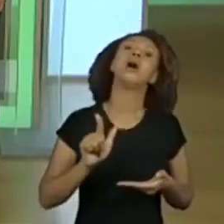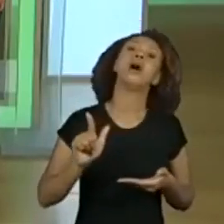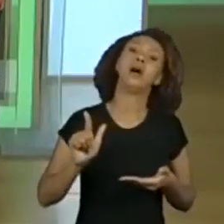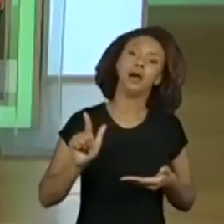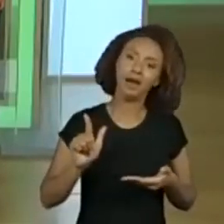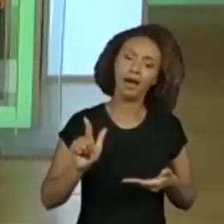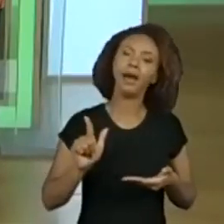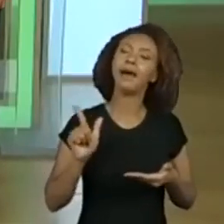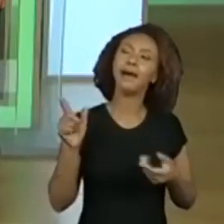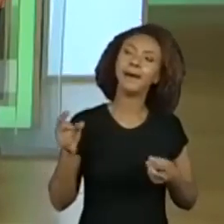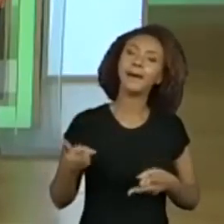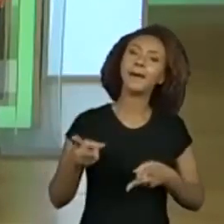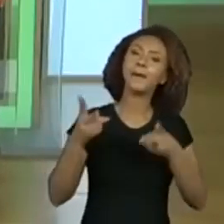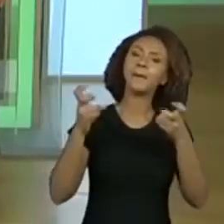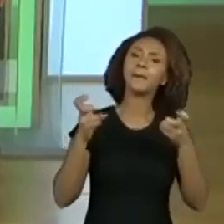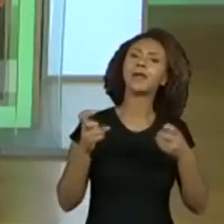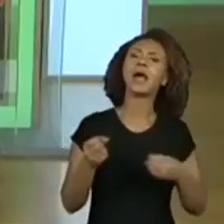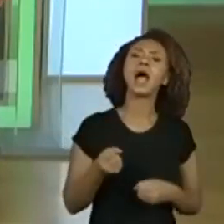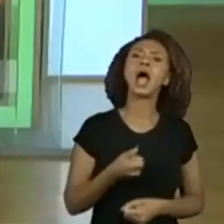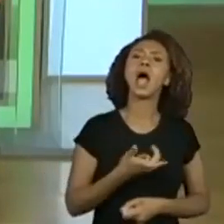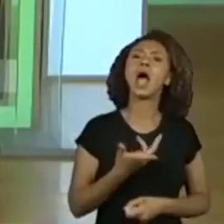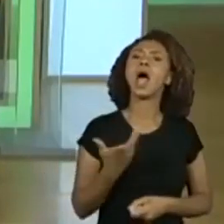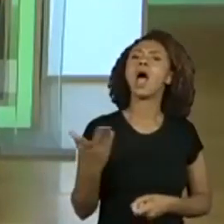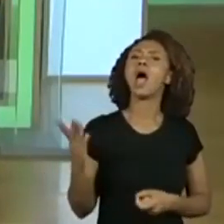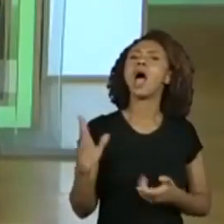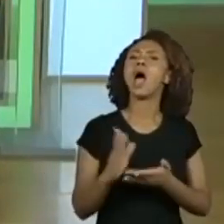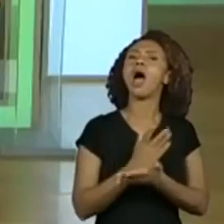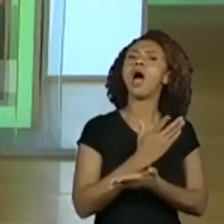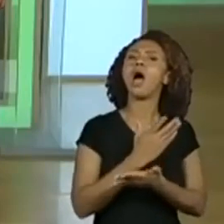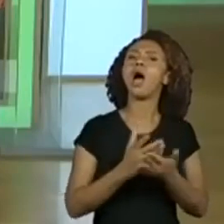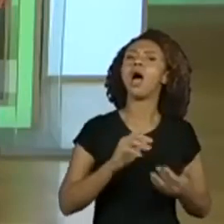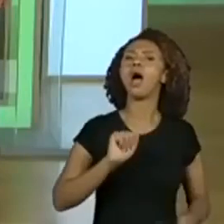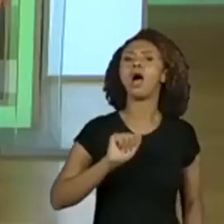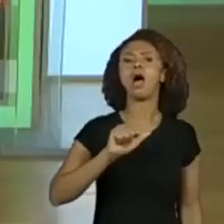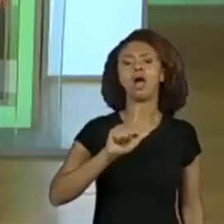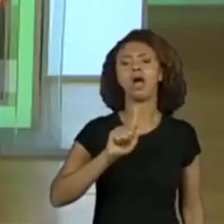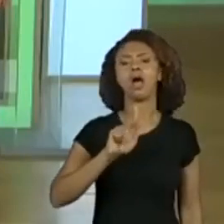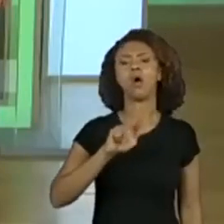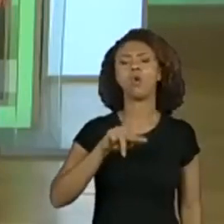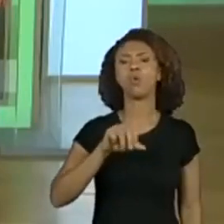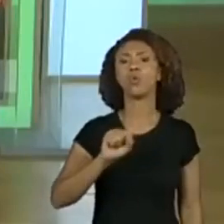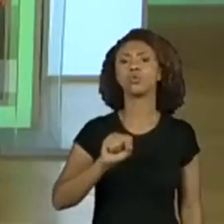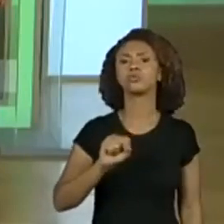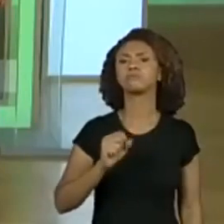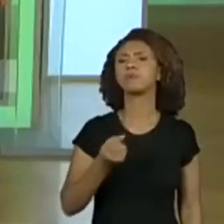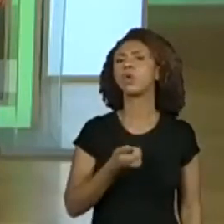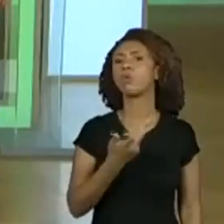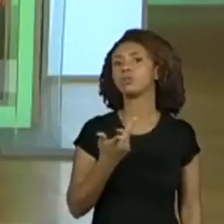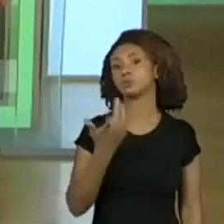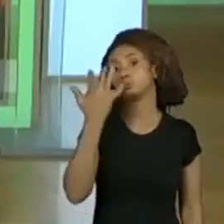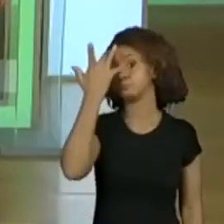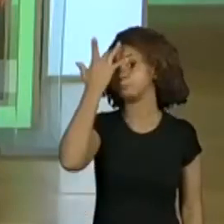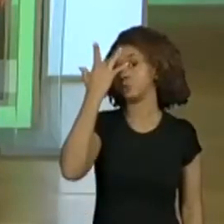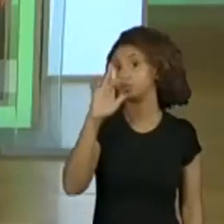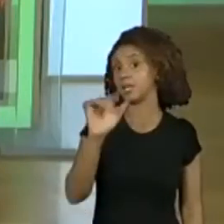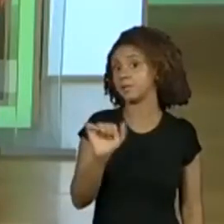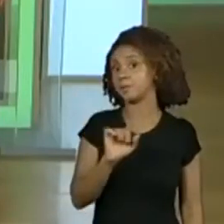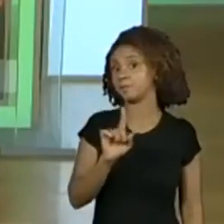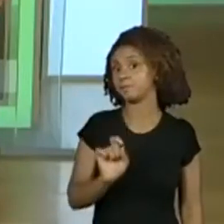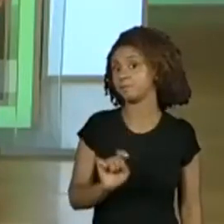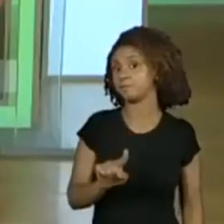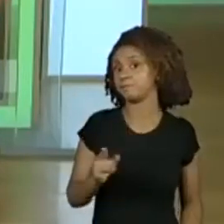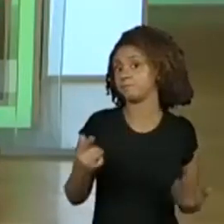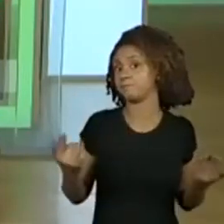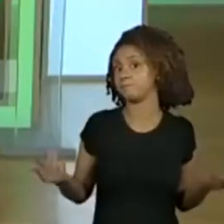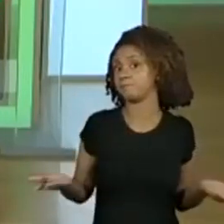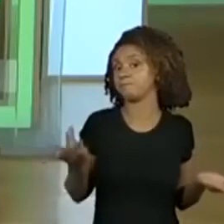que a alguns Nós não sabemos Quantos são não é é uma quantidade aí indefinida no momento porque nós não